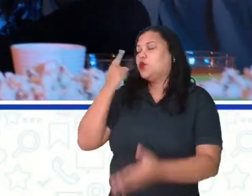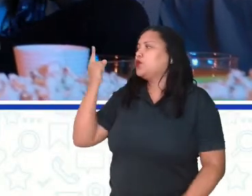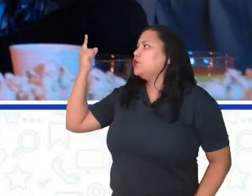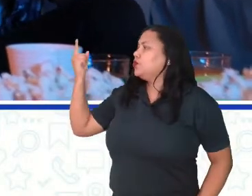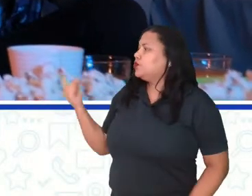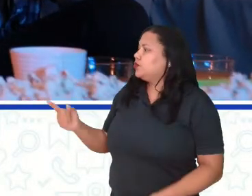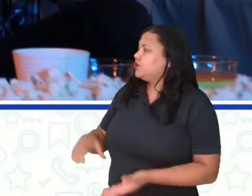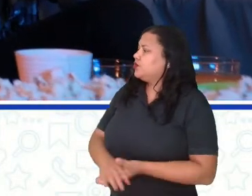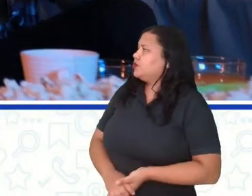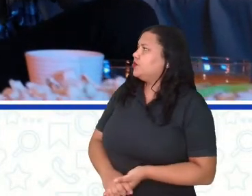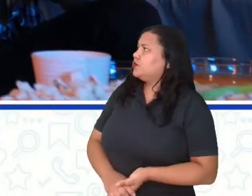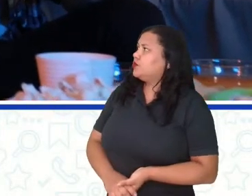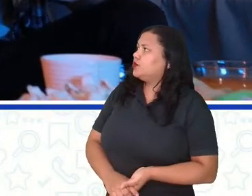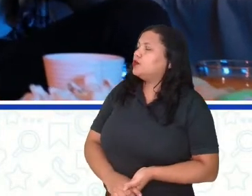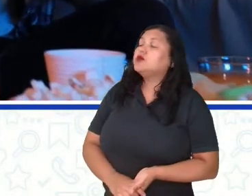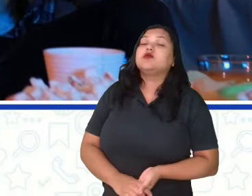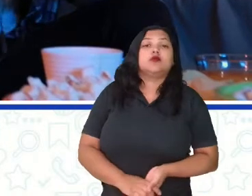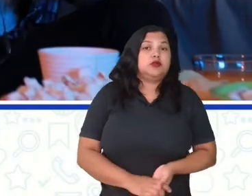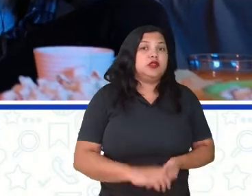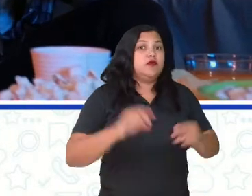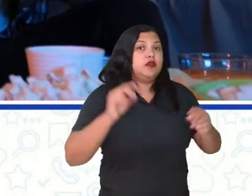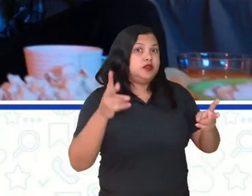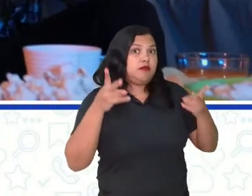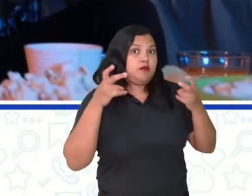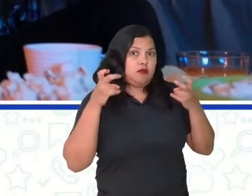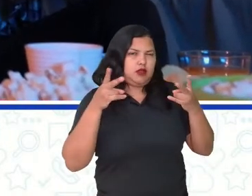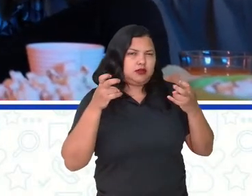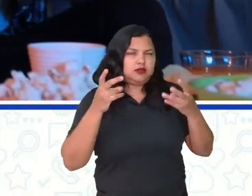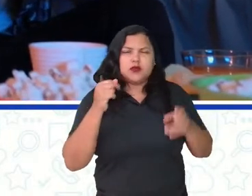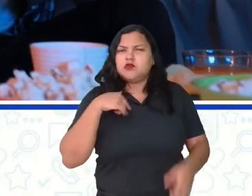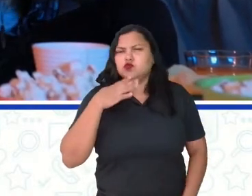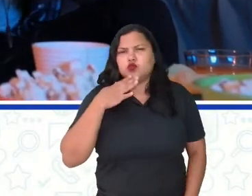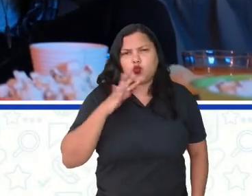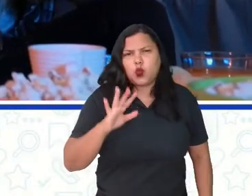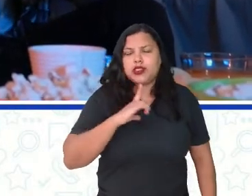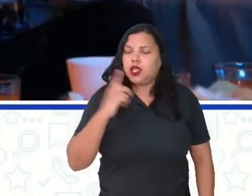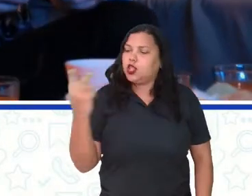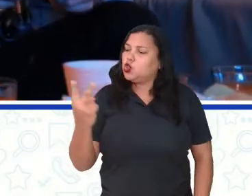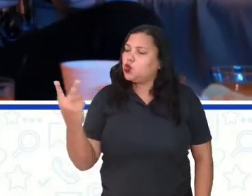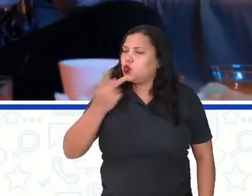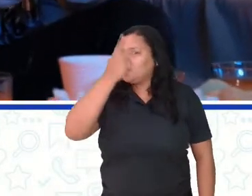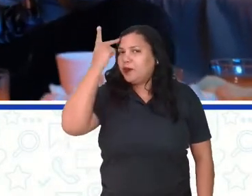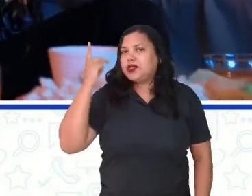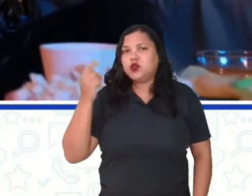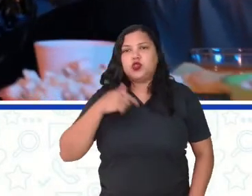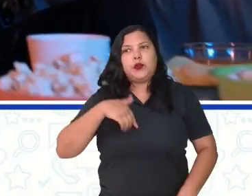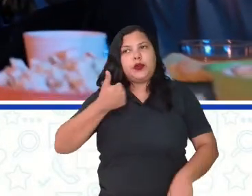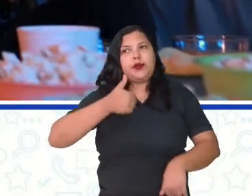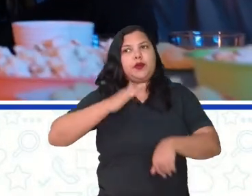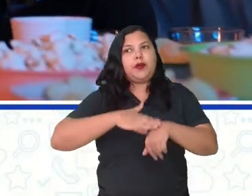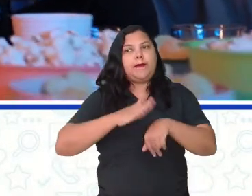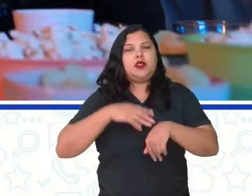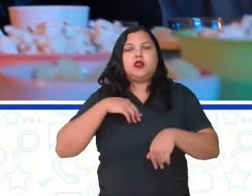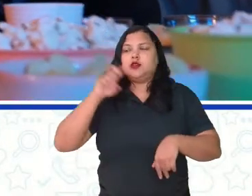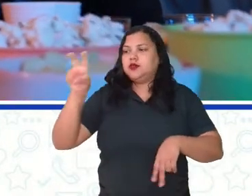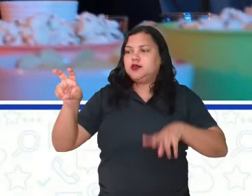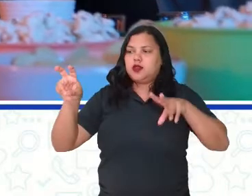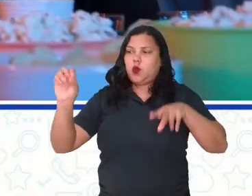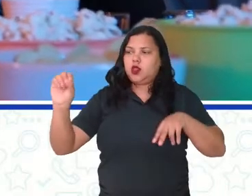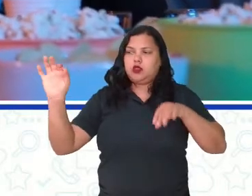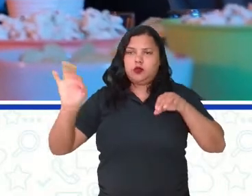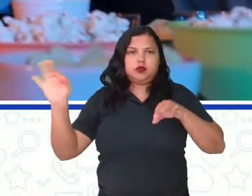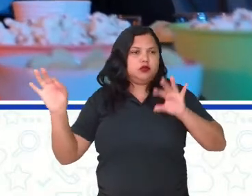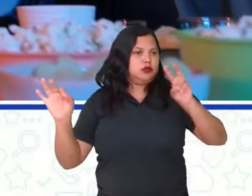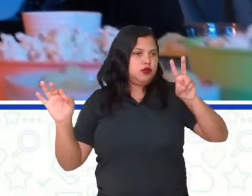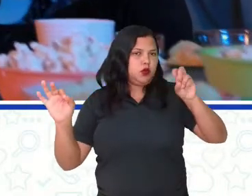um determinado jogo eletrônico, se você não conhece, ou seja, se tem duas pessoas jogando, no primeiro momento eu digo que são chances